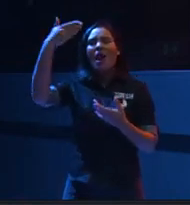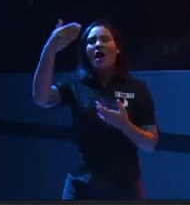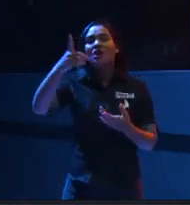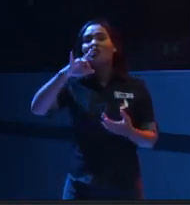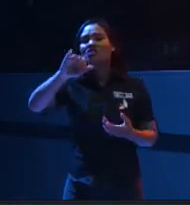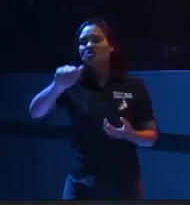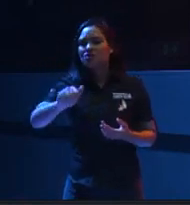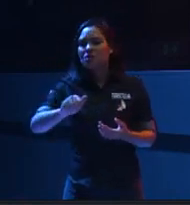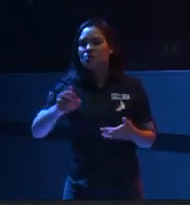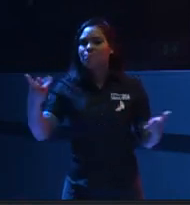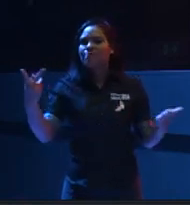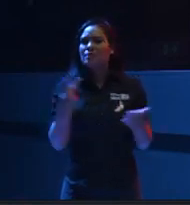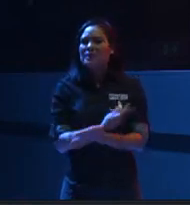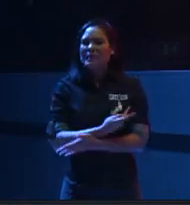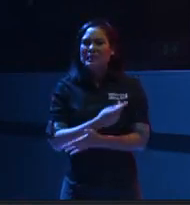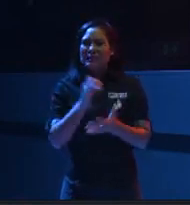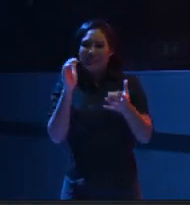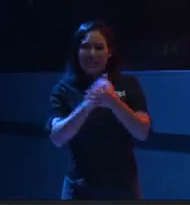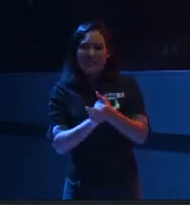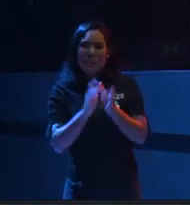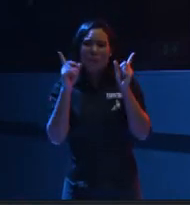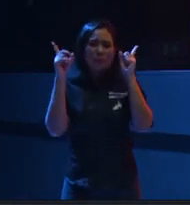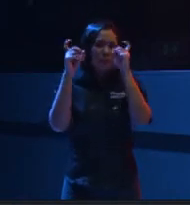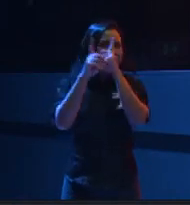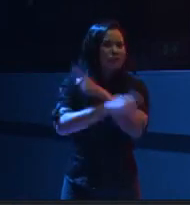dia tem um problema com filho